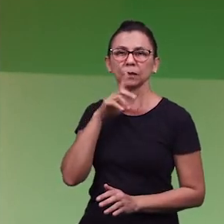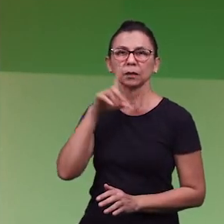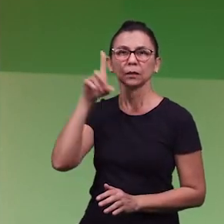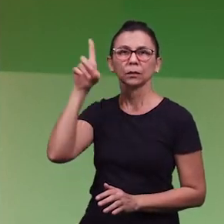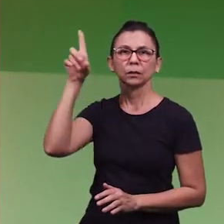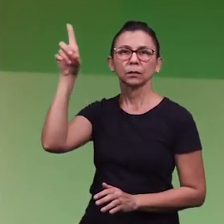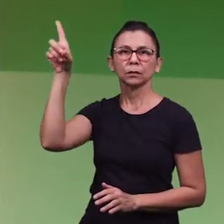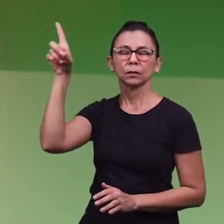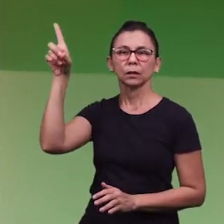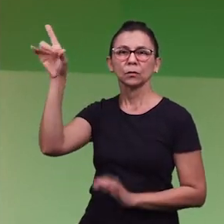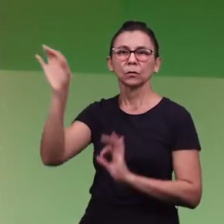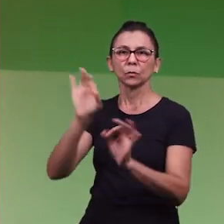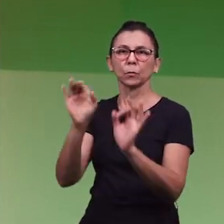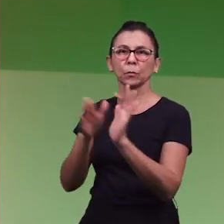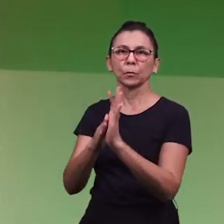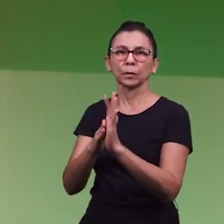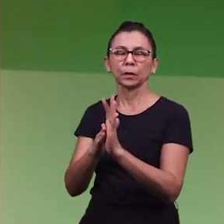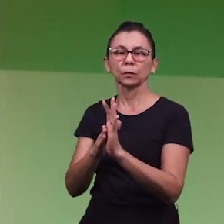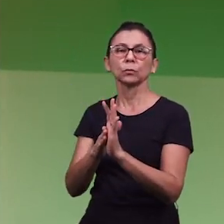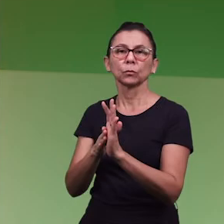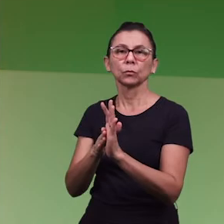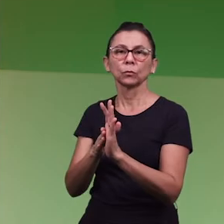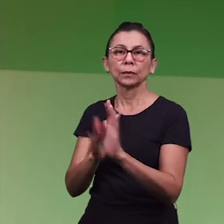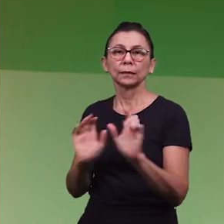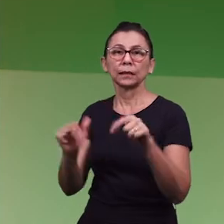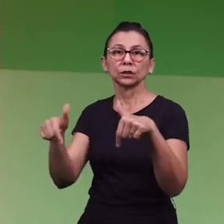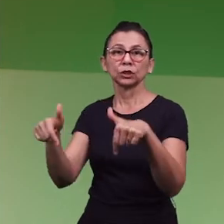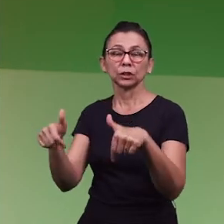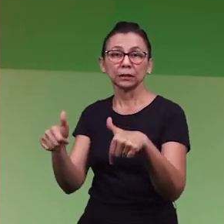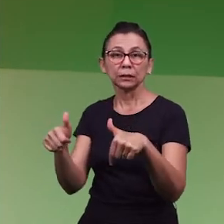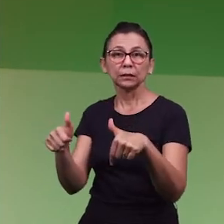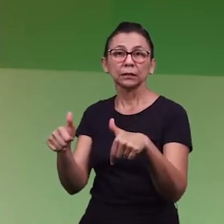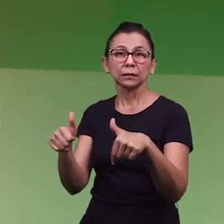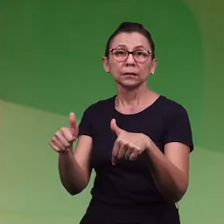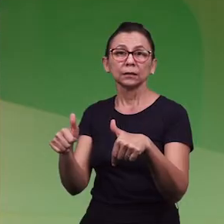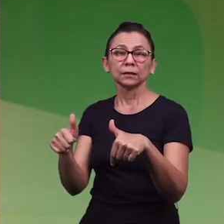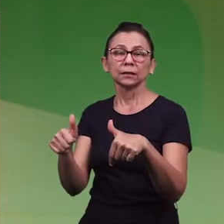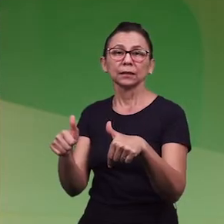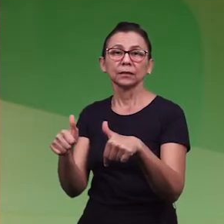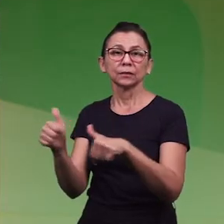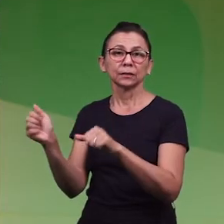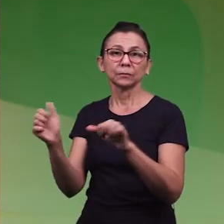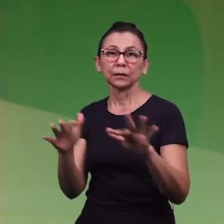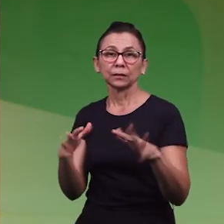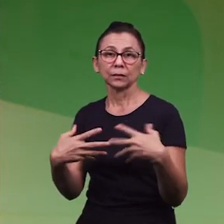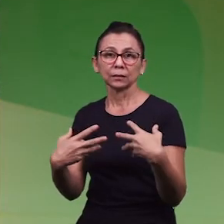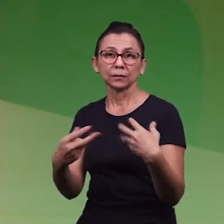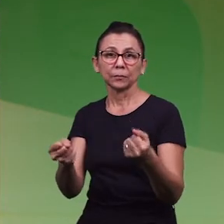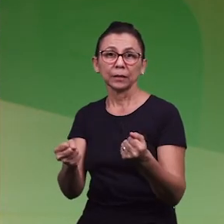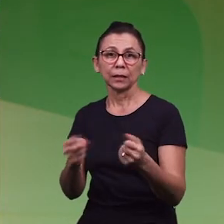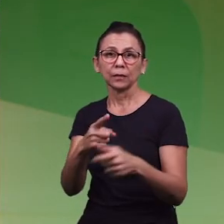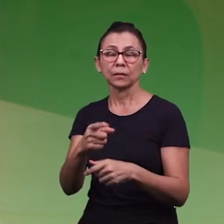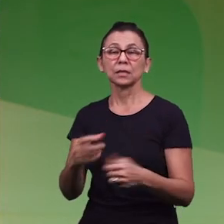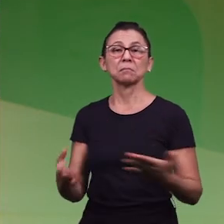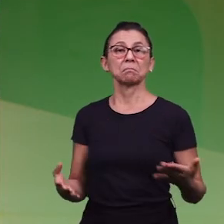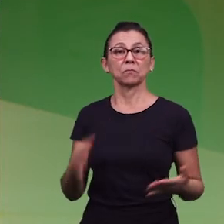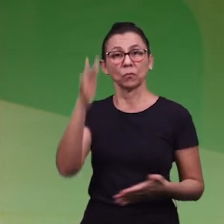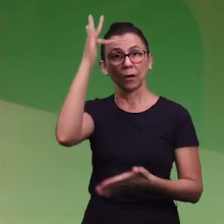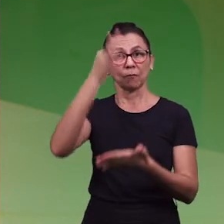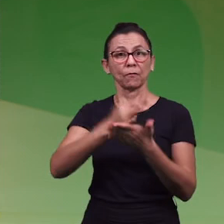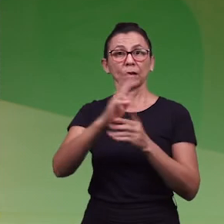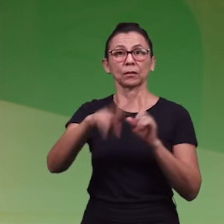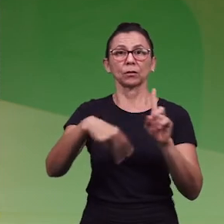ver que foi melhor do que o seu plano. Então, o que aconteceu ali? Você foi fortalecido na fé. Eu recentemente me lembro de uma experiência num culto